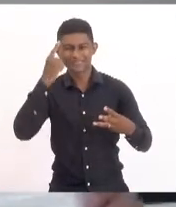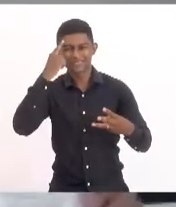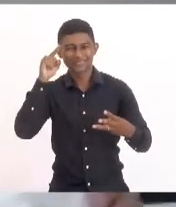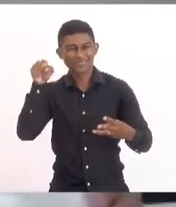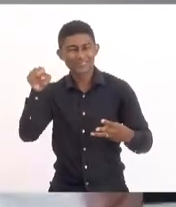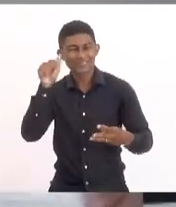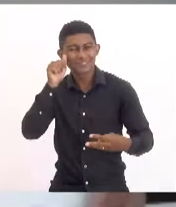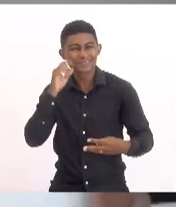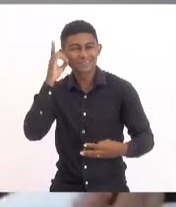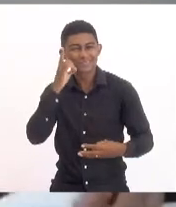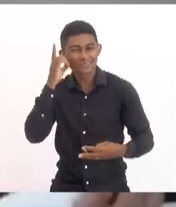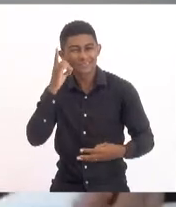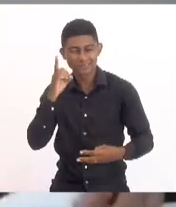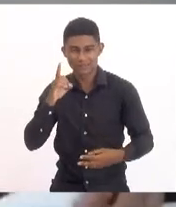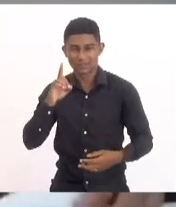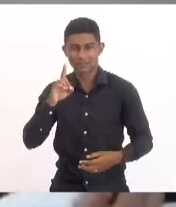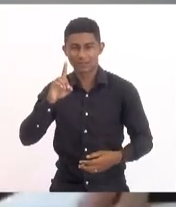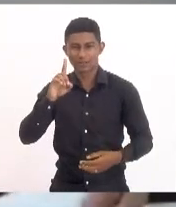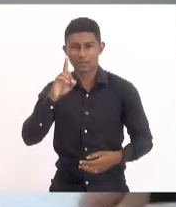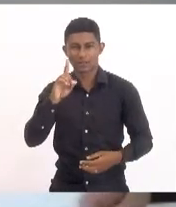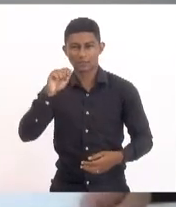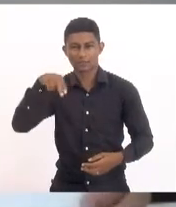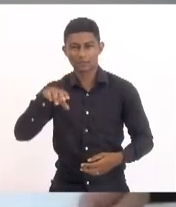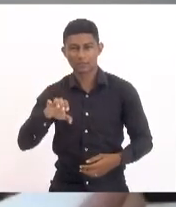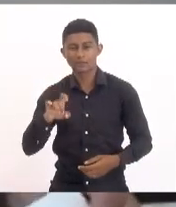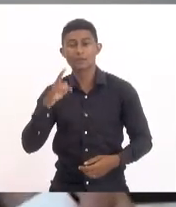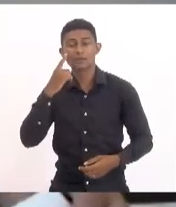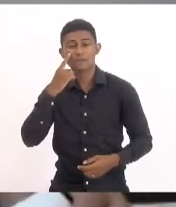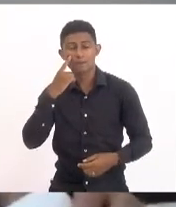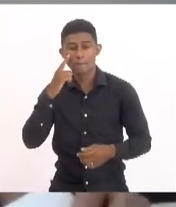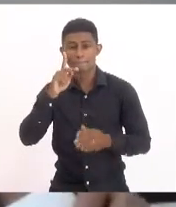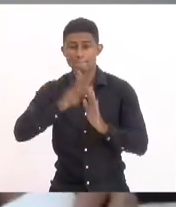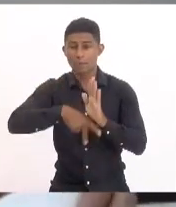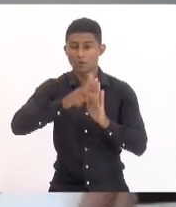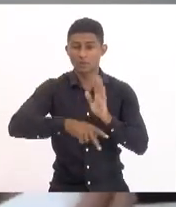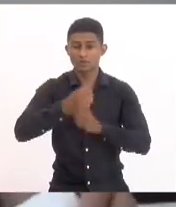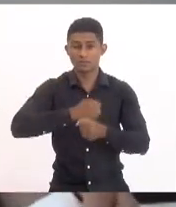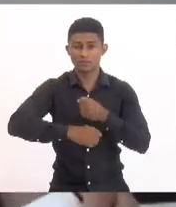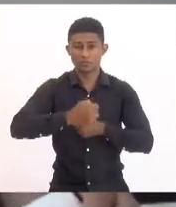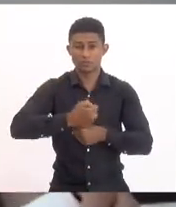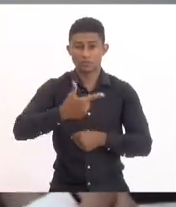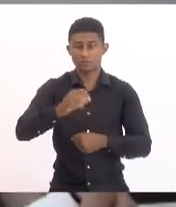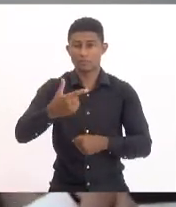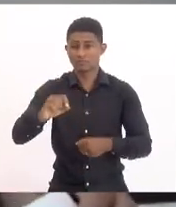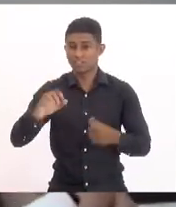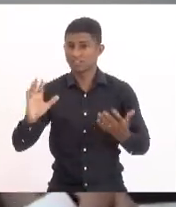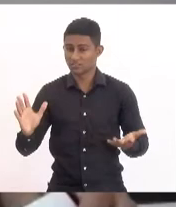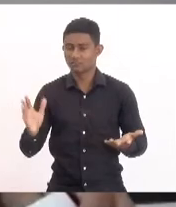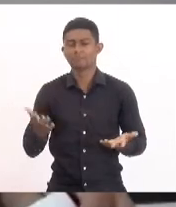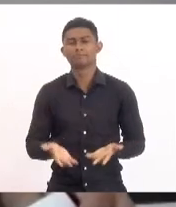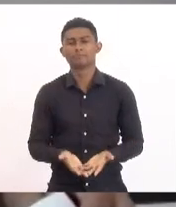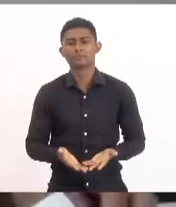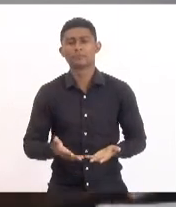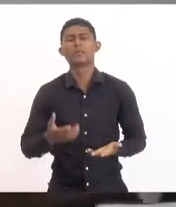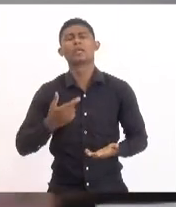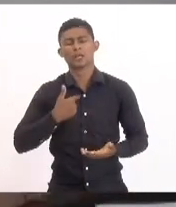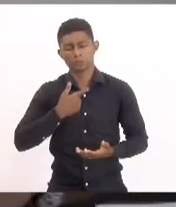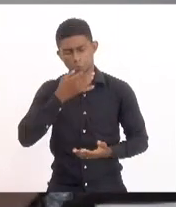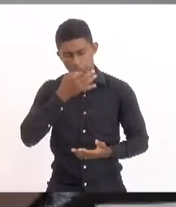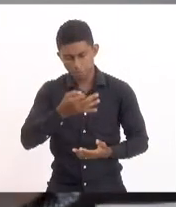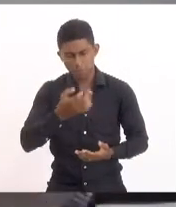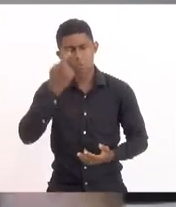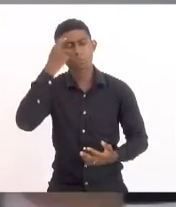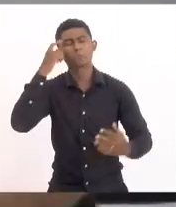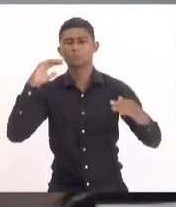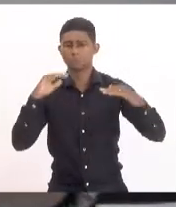de 2020, que tem que ser trazido para esse debate. Então, essa é a discussão que quero fazer e, nesse momento, parecia favorável, né,